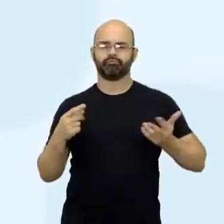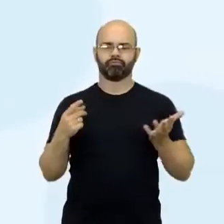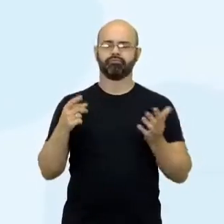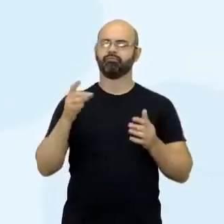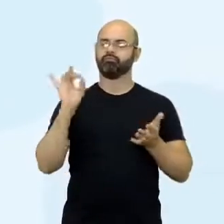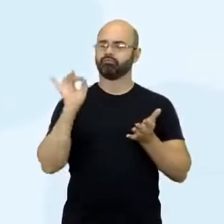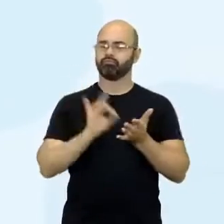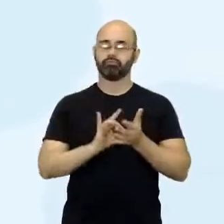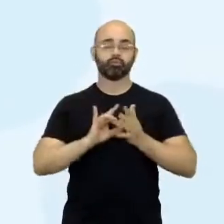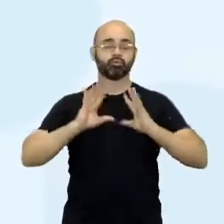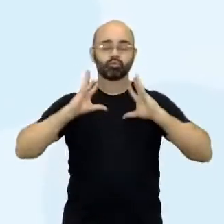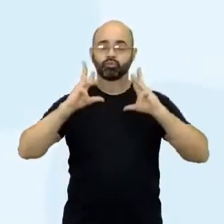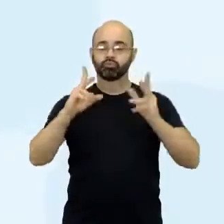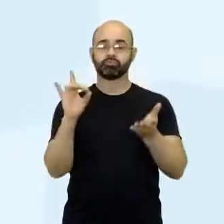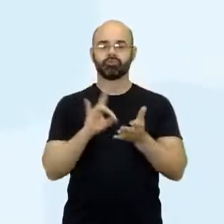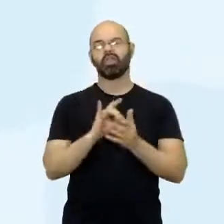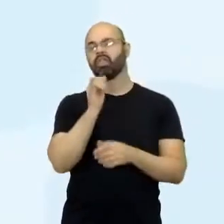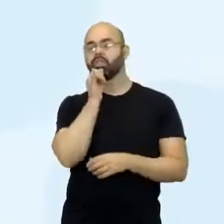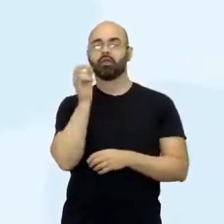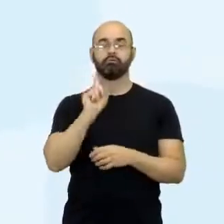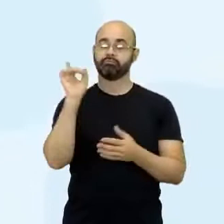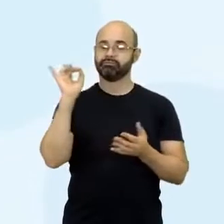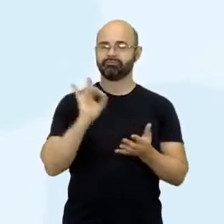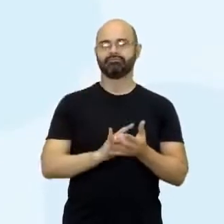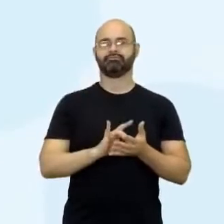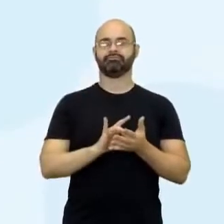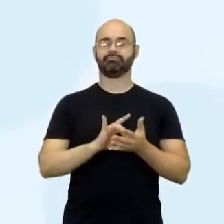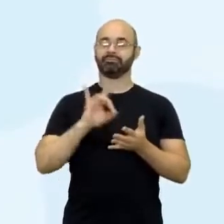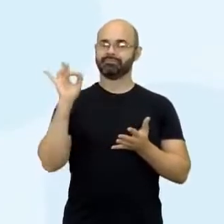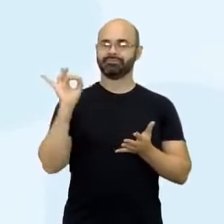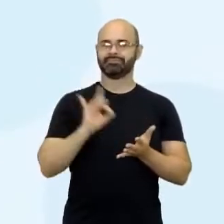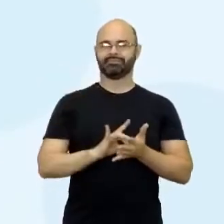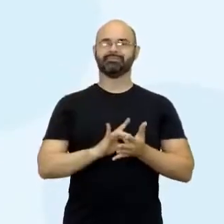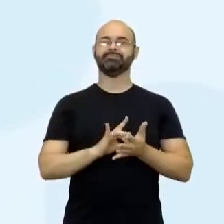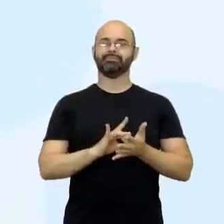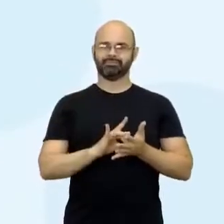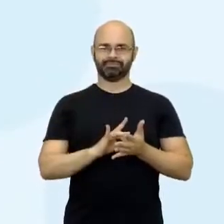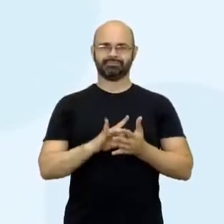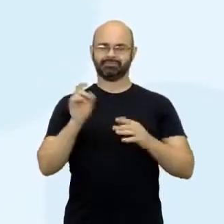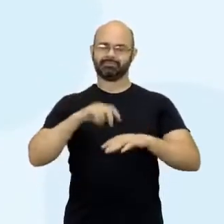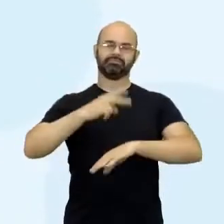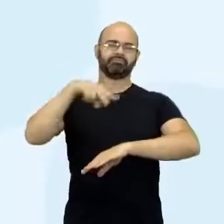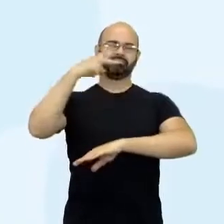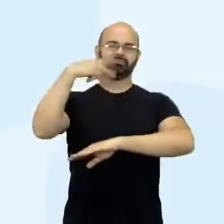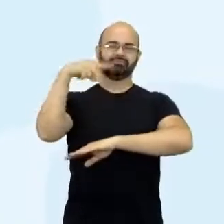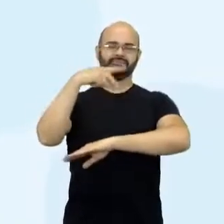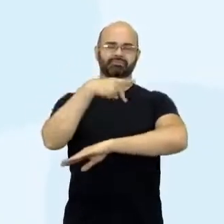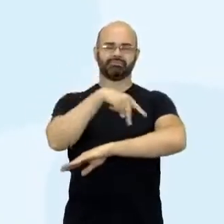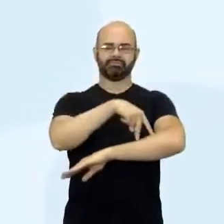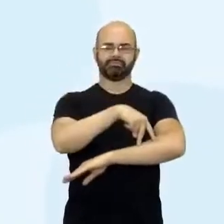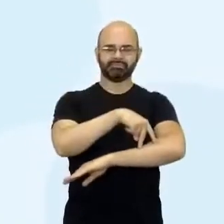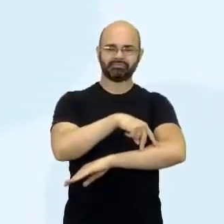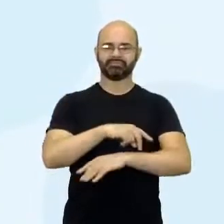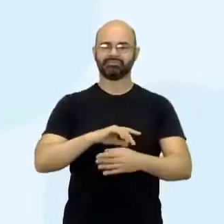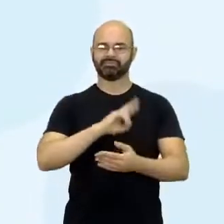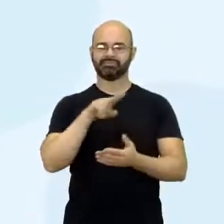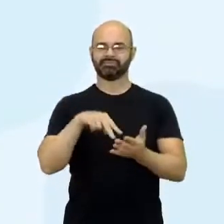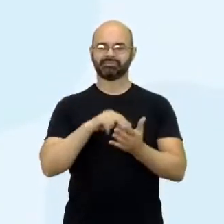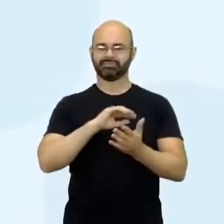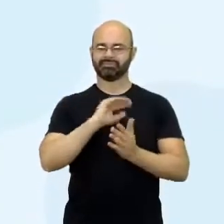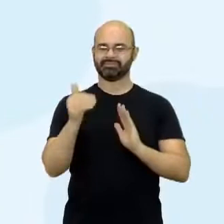verdade. Não tem encenação. Então, eles estão fazendo mesmo... as acrobacias, as mágicas, é tudo de verdade. Quando